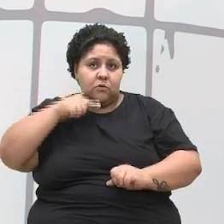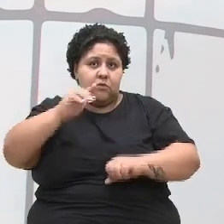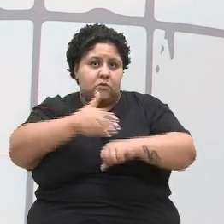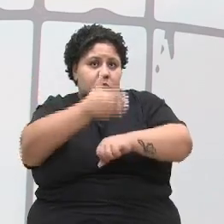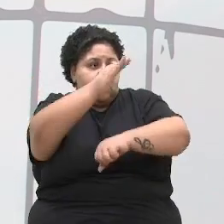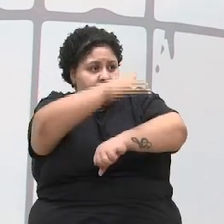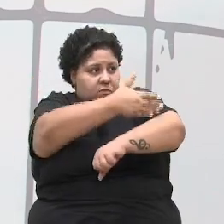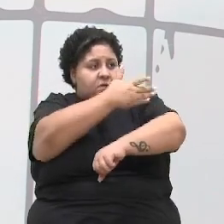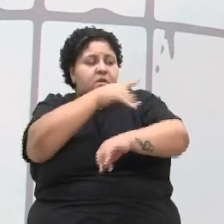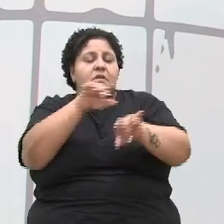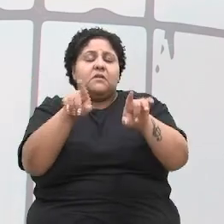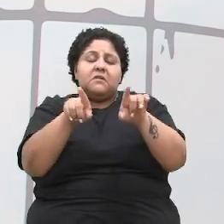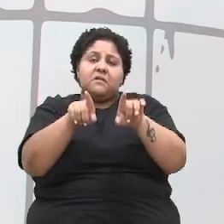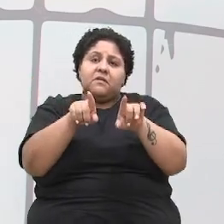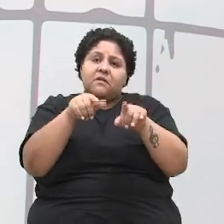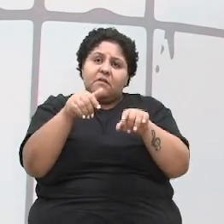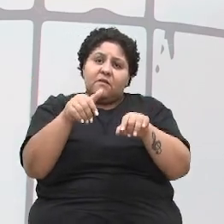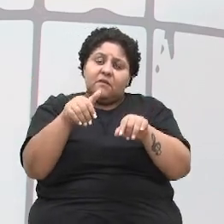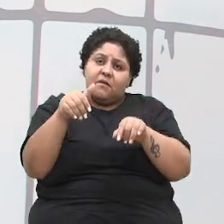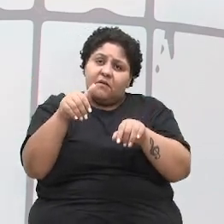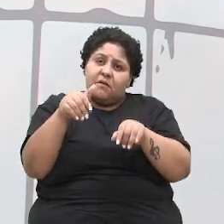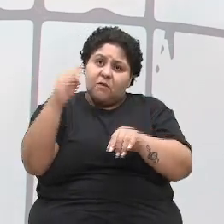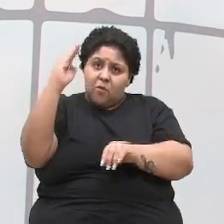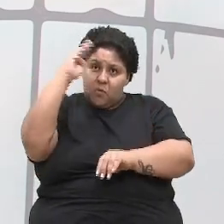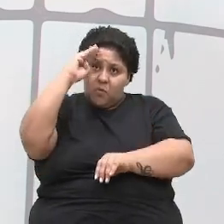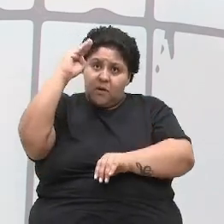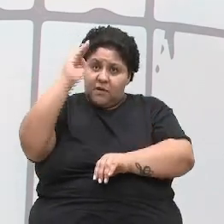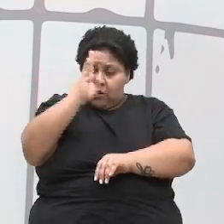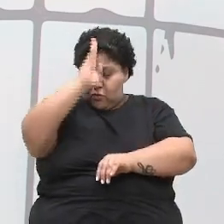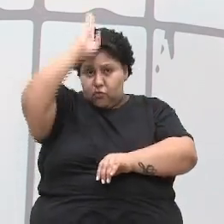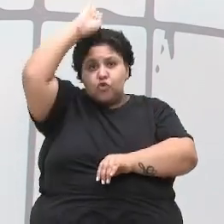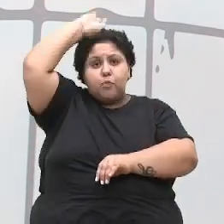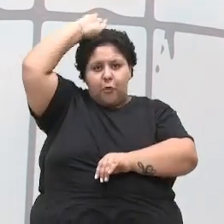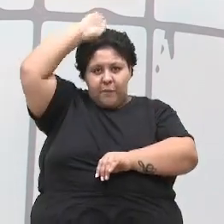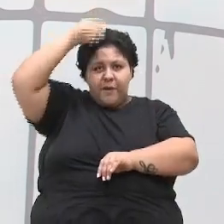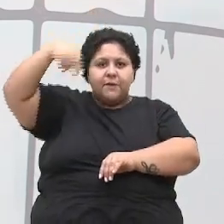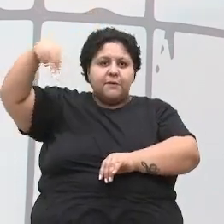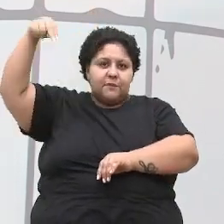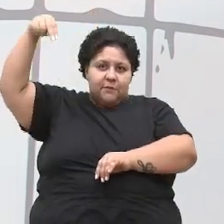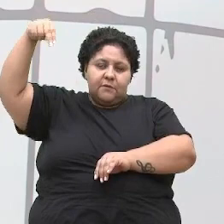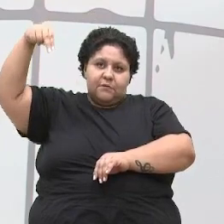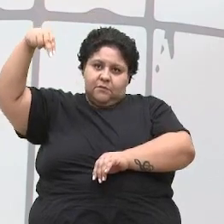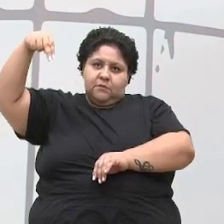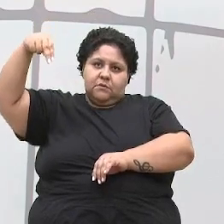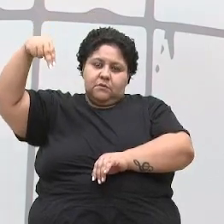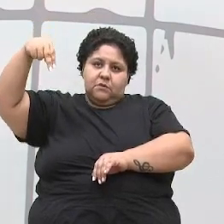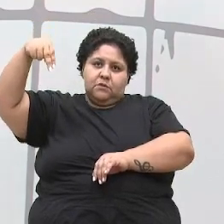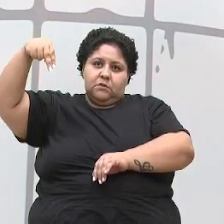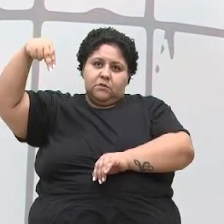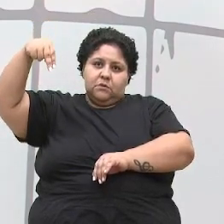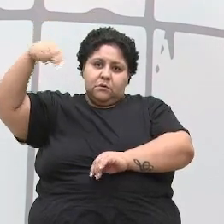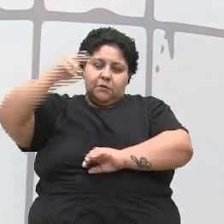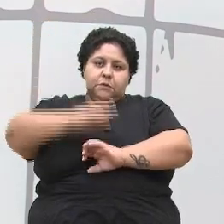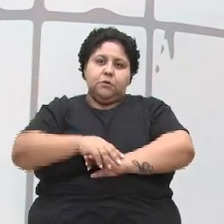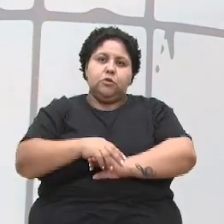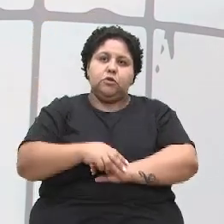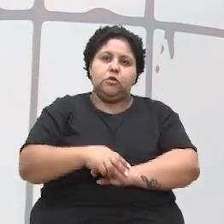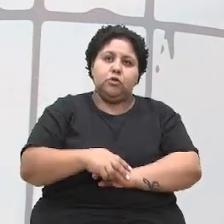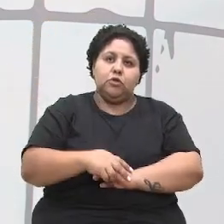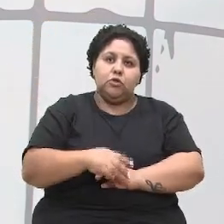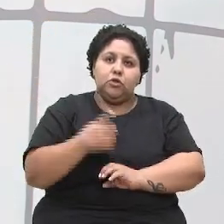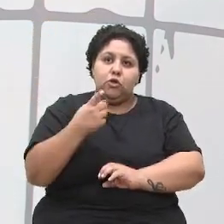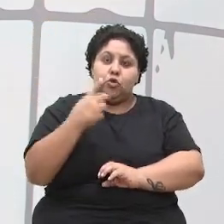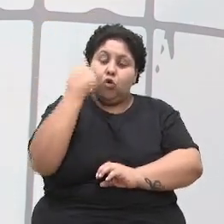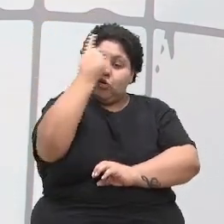funcionando o quartel dos bombeiros da Zona Norte. Claro que abre 12 horas e fecha 12. Então, no